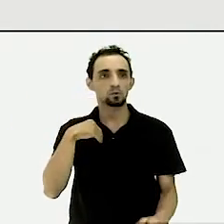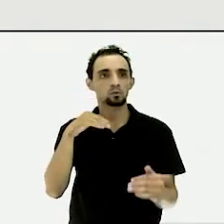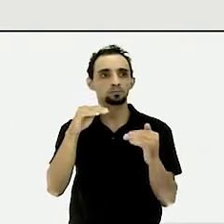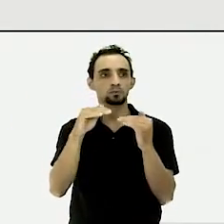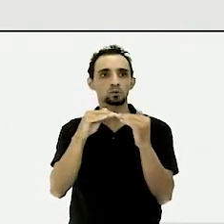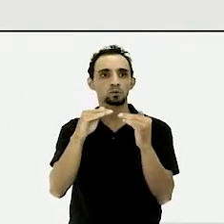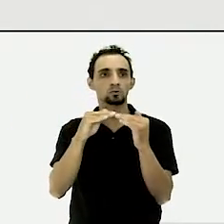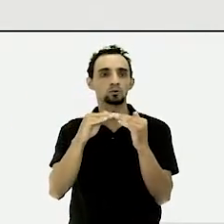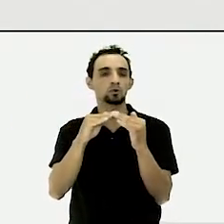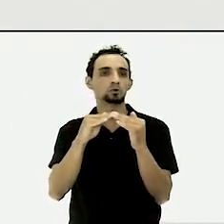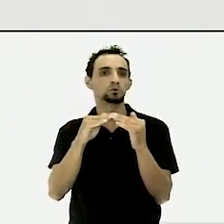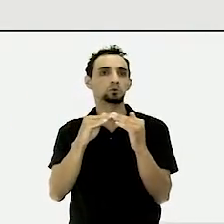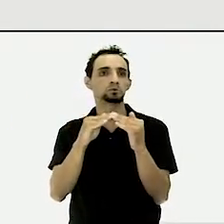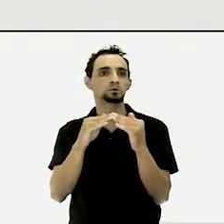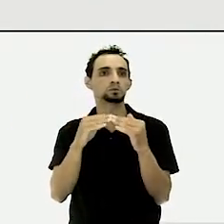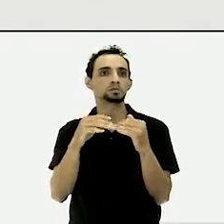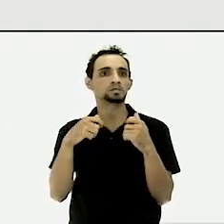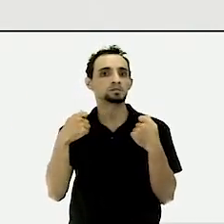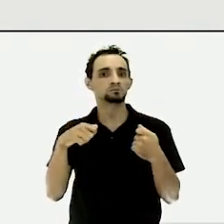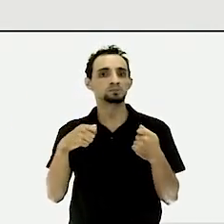para